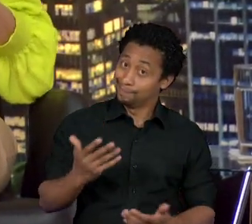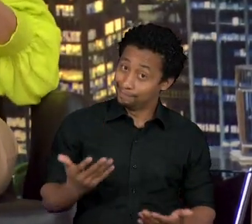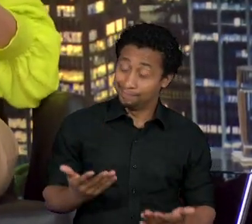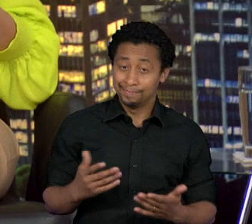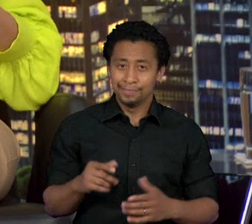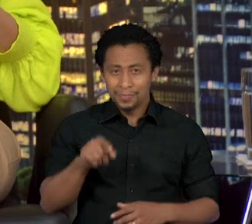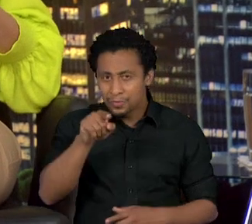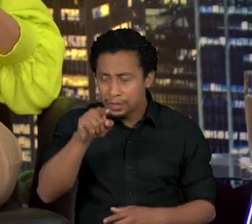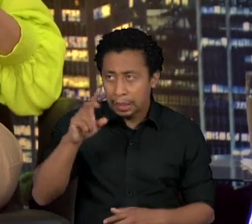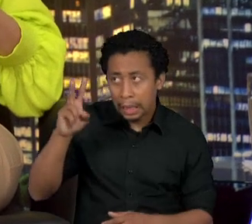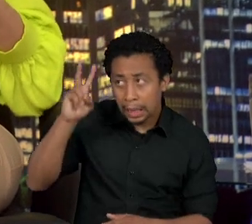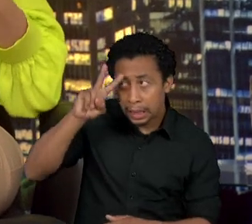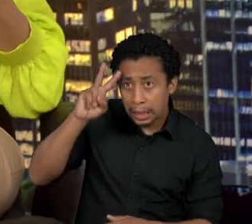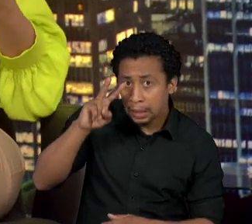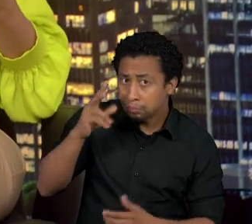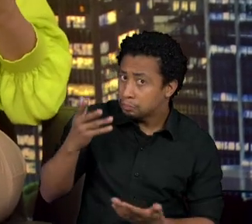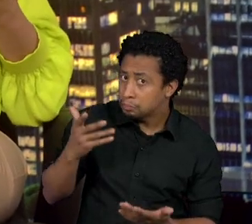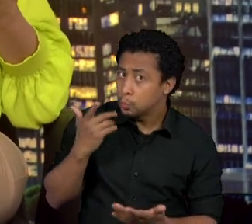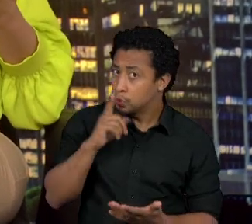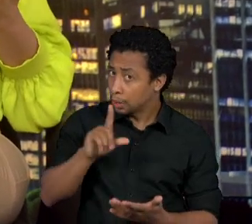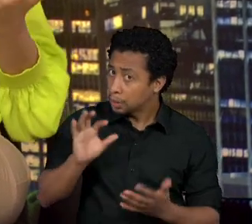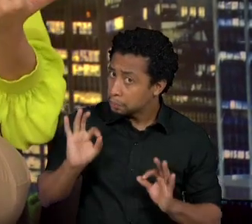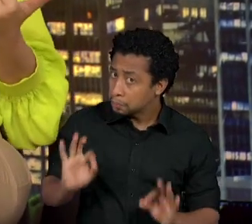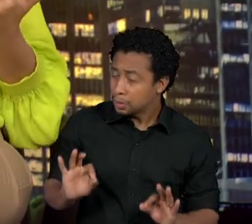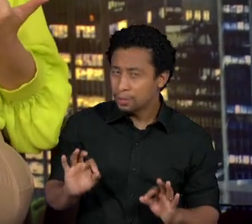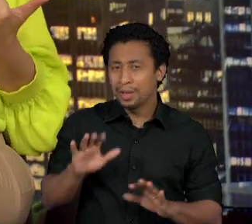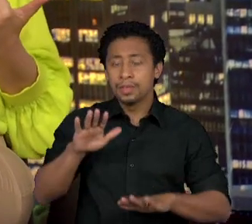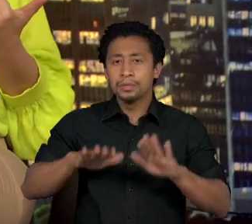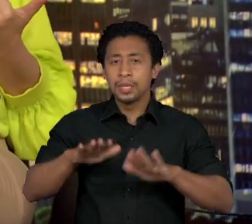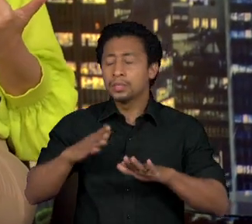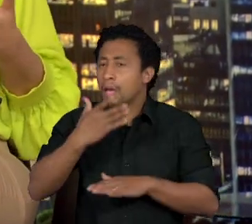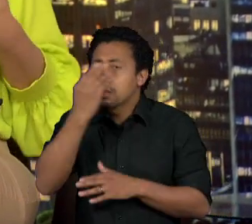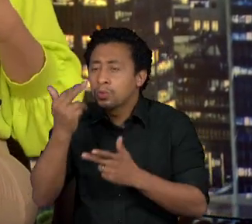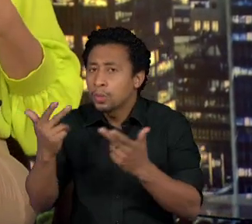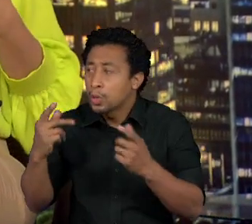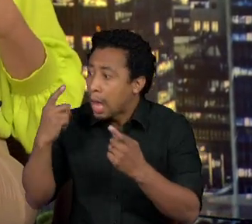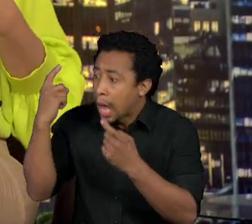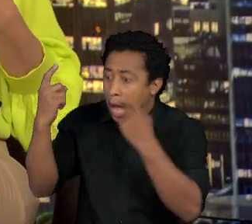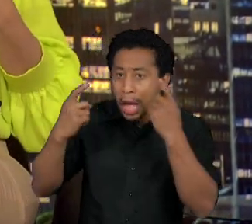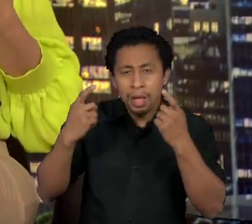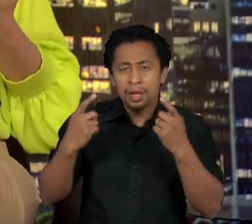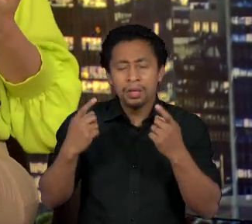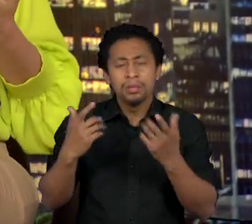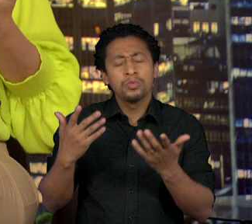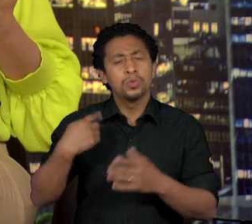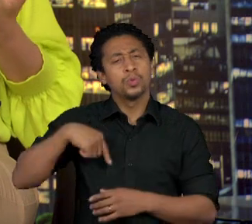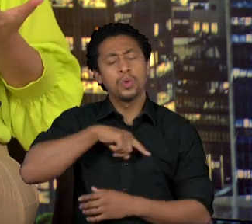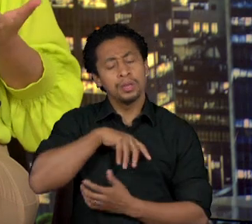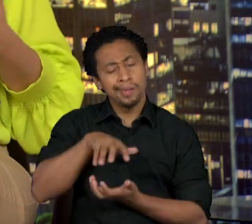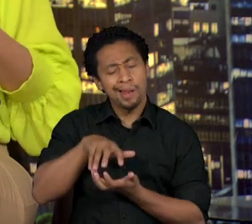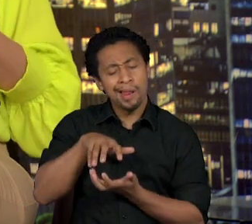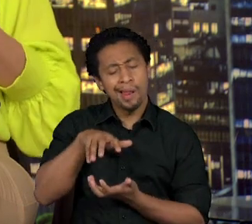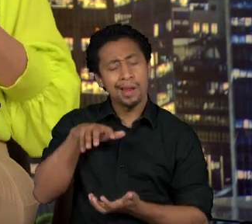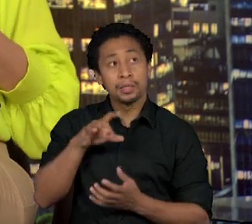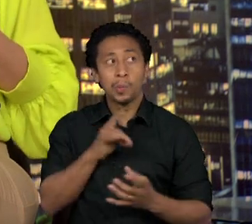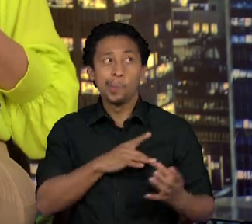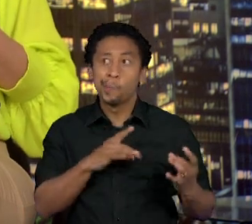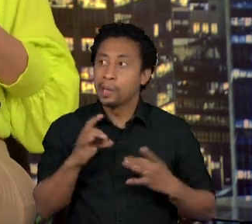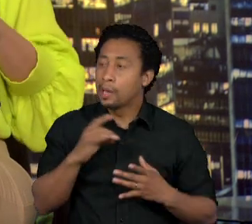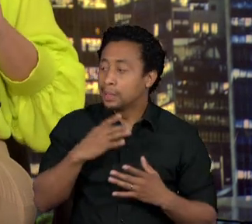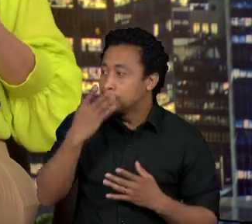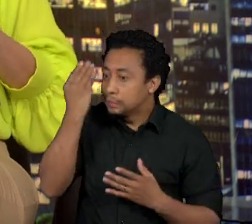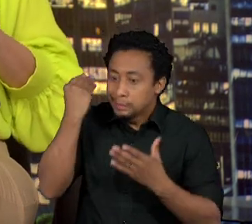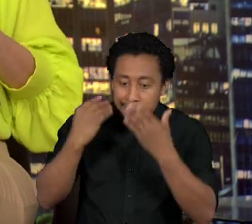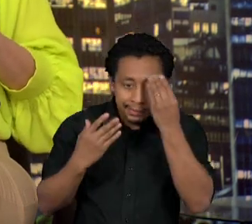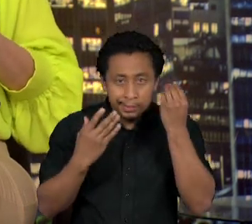Como anda a sua memória? Você fica preocupado quando esquece uma coisa ou outra? Porque à medida em que envelhecemos, temos medo de perder a memória.